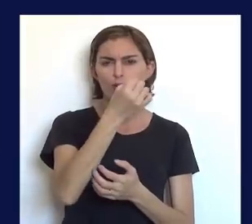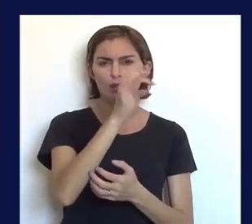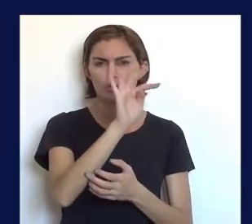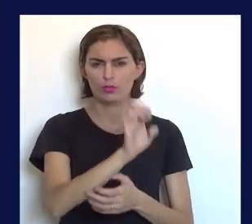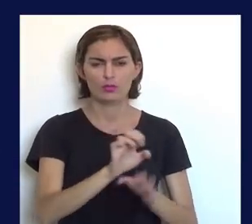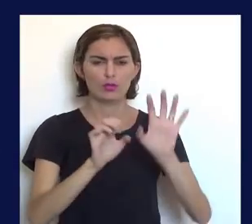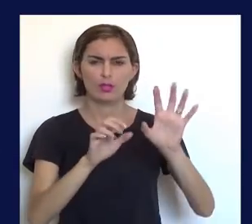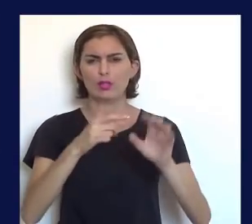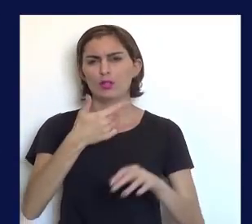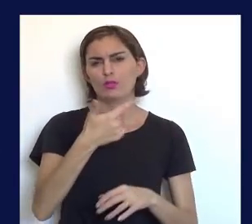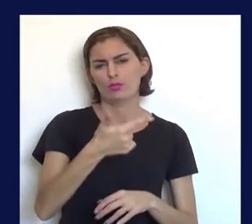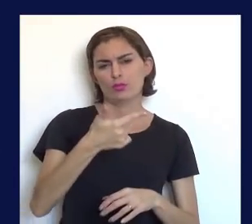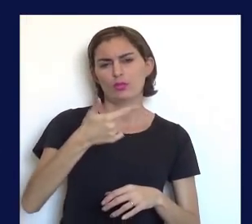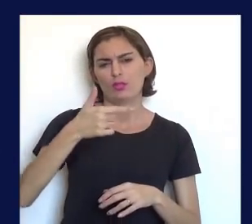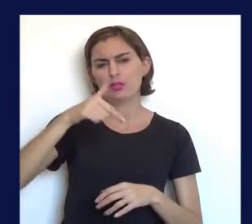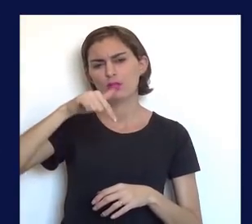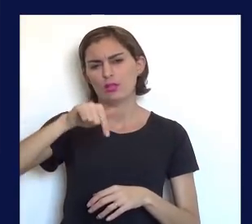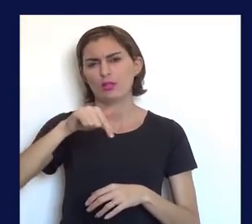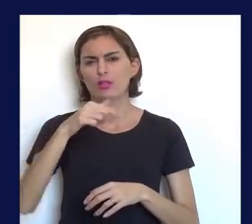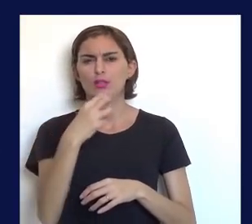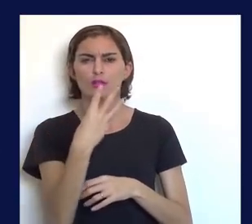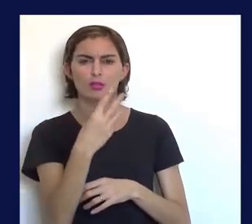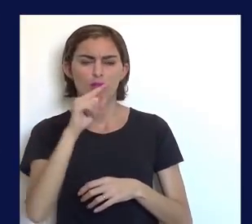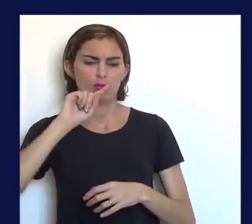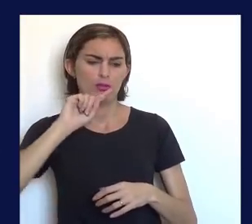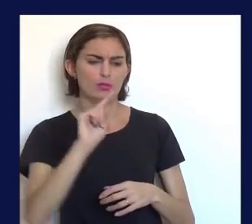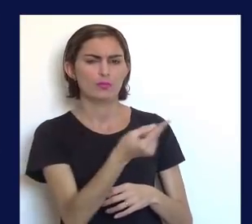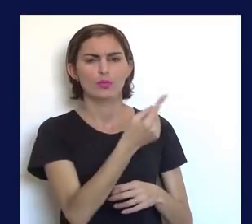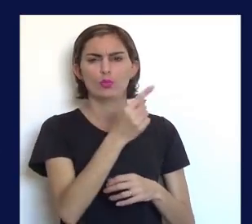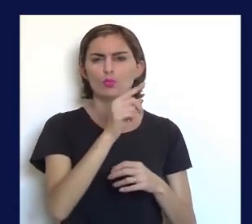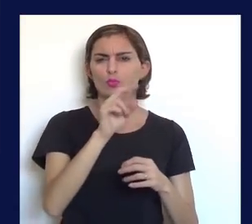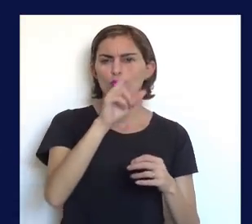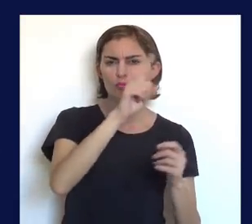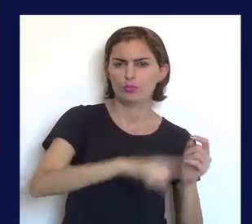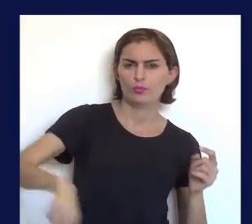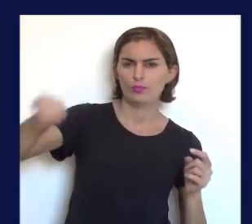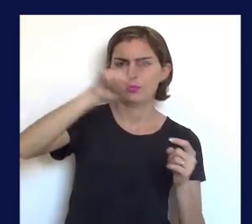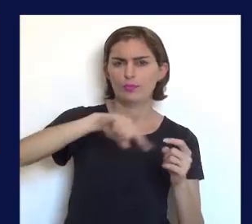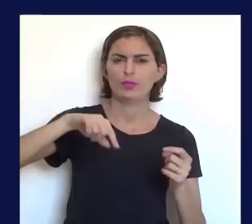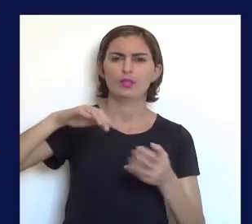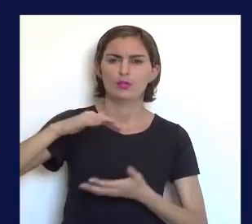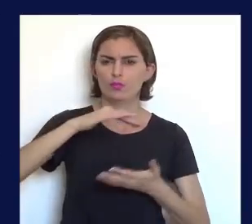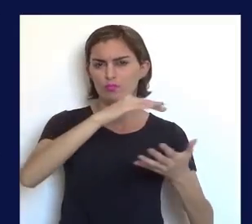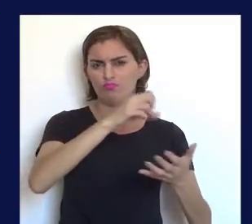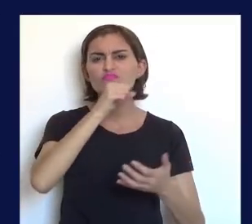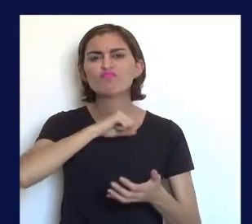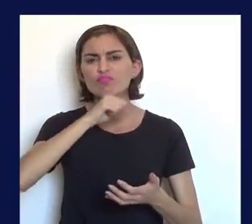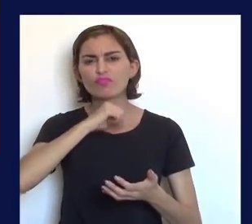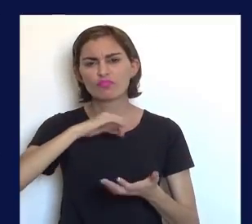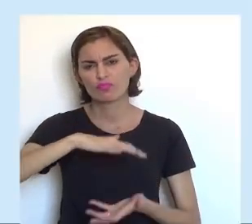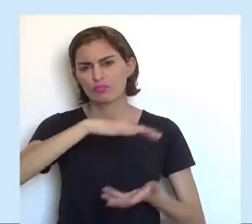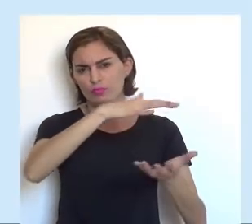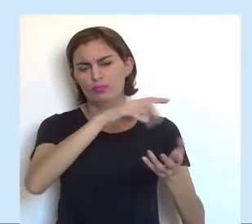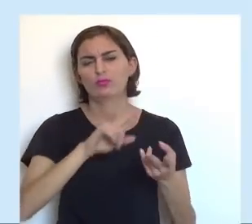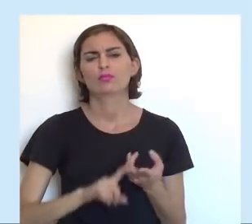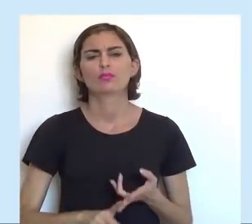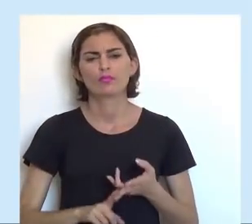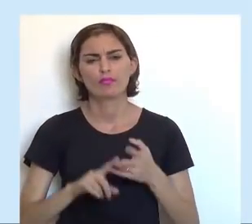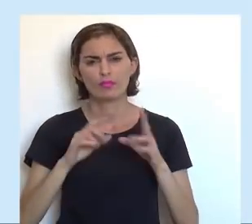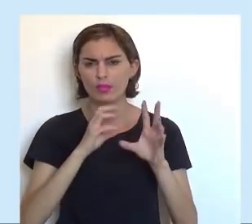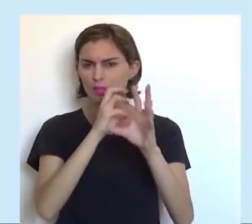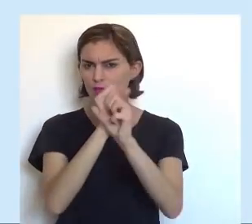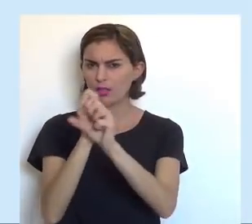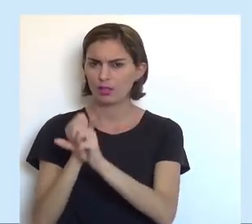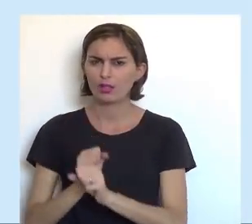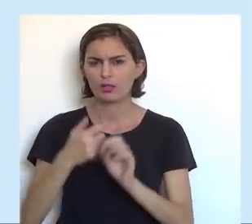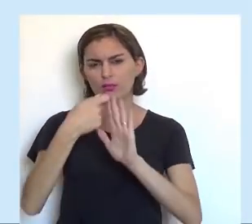uma capacidade de 273 mil unidades de pneus inservíveis. Tá? Esses dados